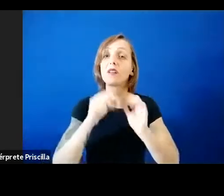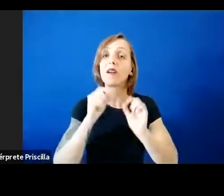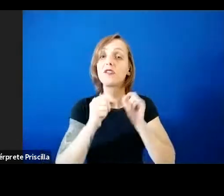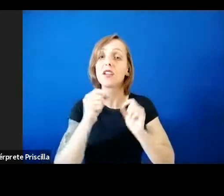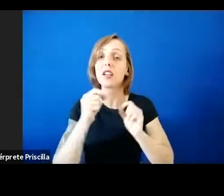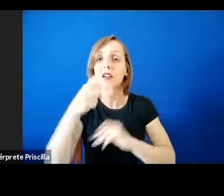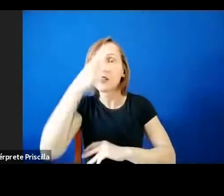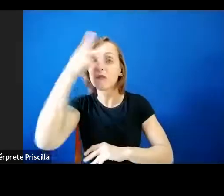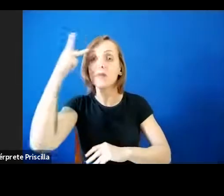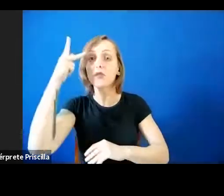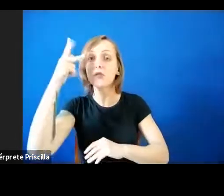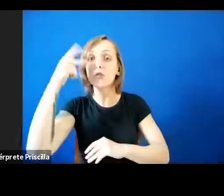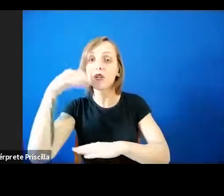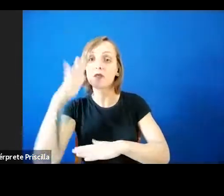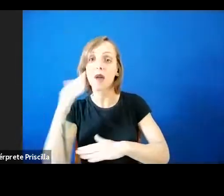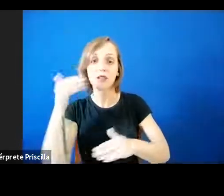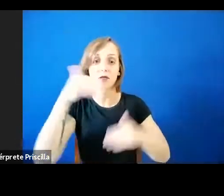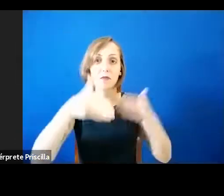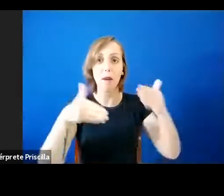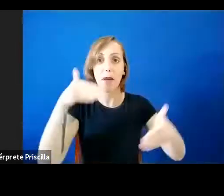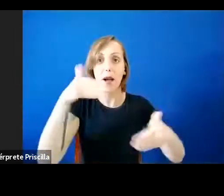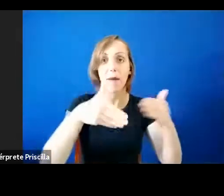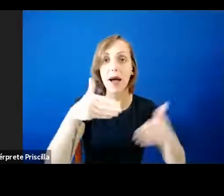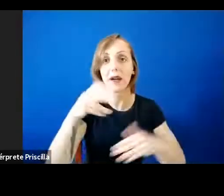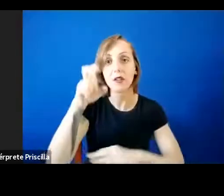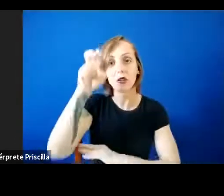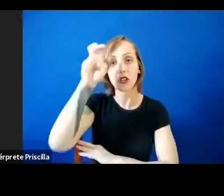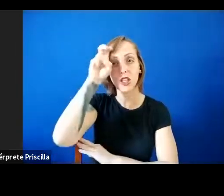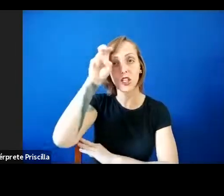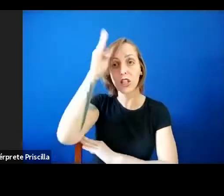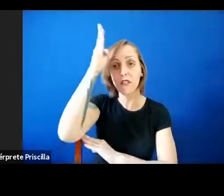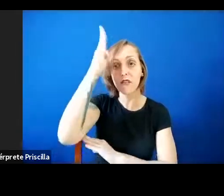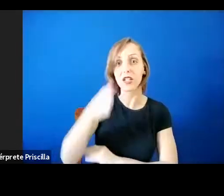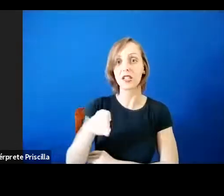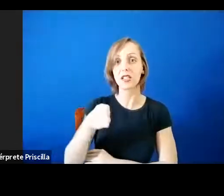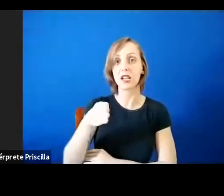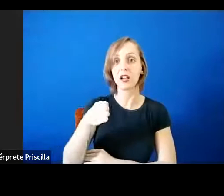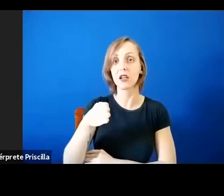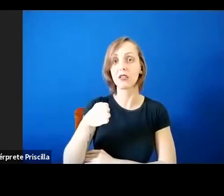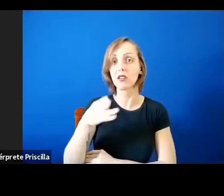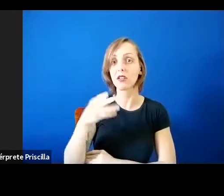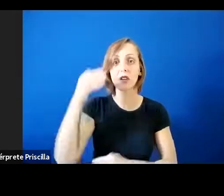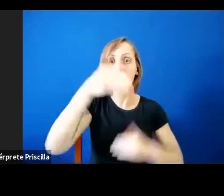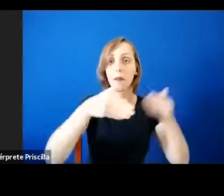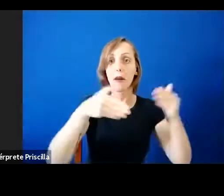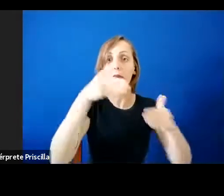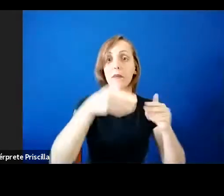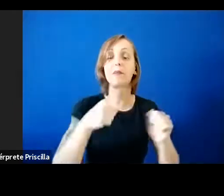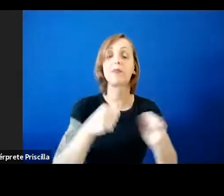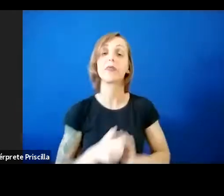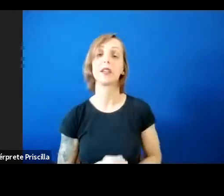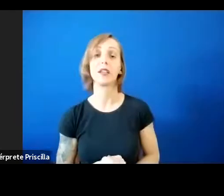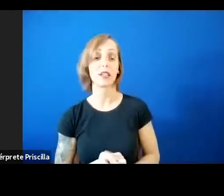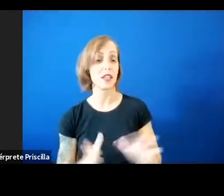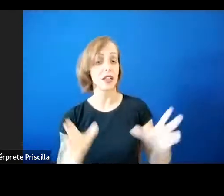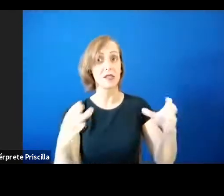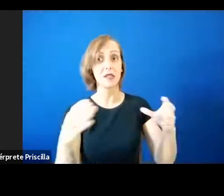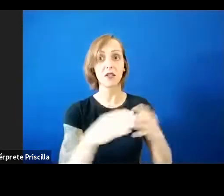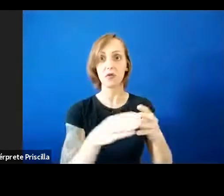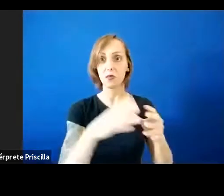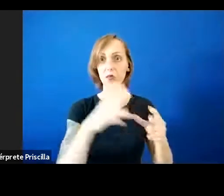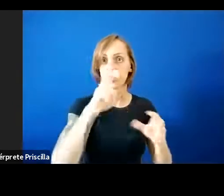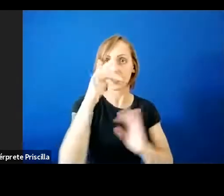bem considerável de pessoas chega, né? O grupo Quinta das Plantas é um grupo aberto, né? Aberto no